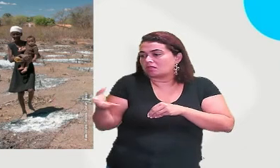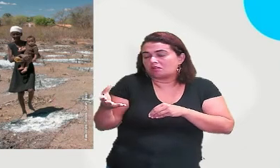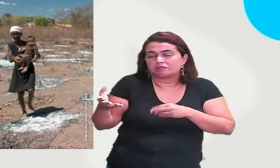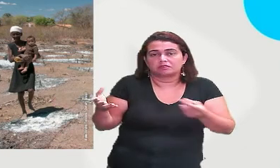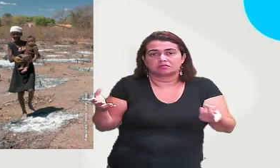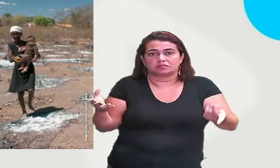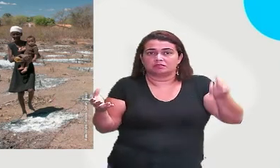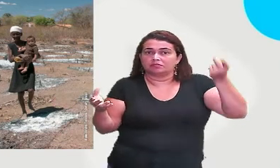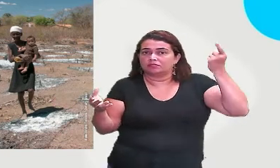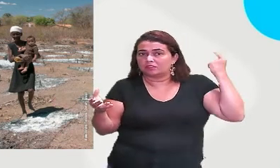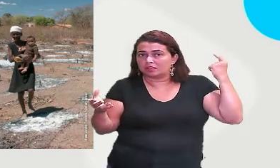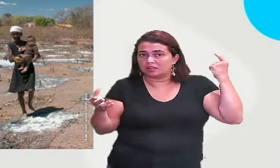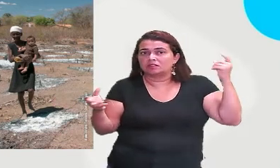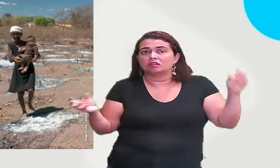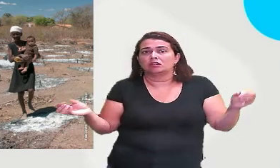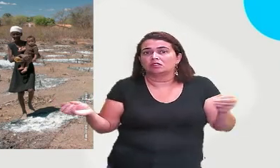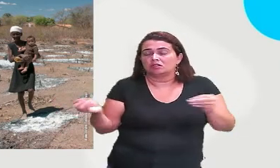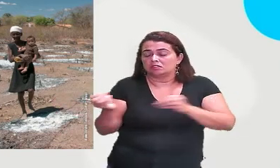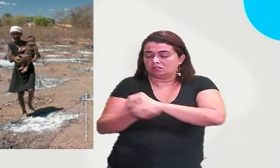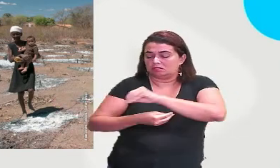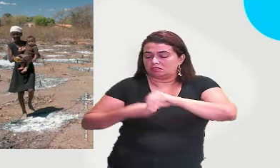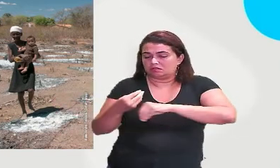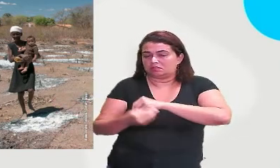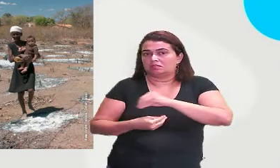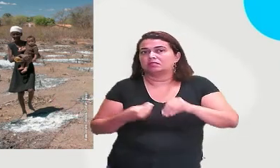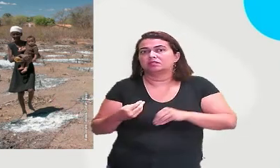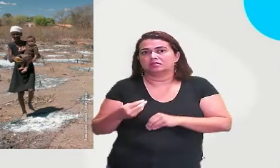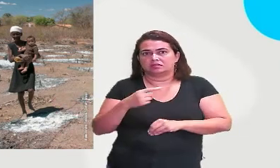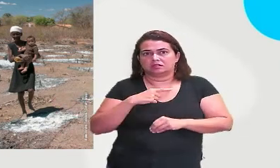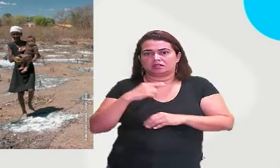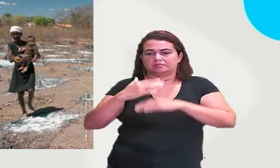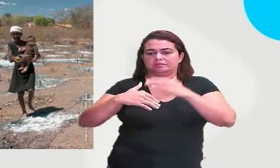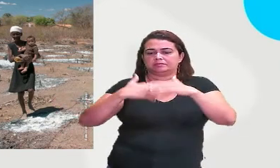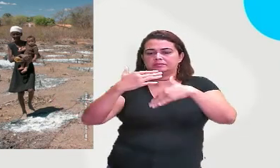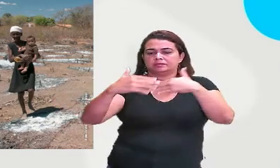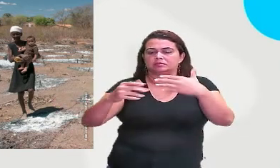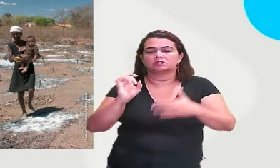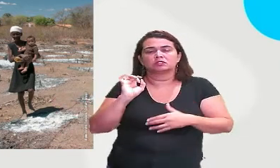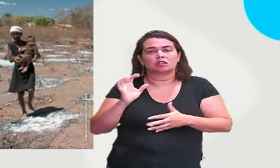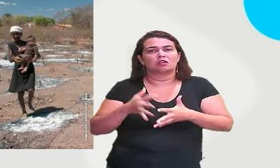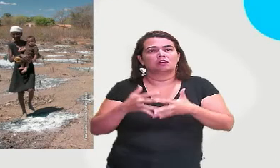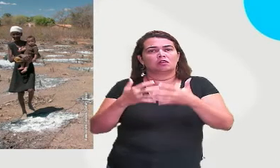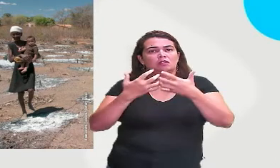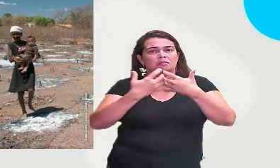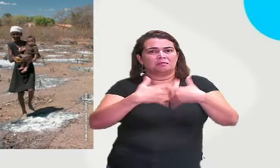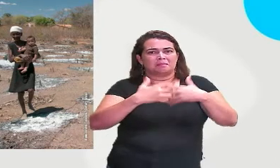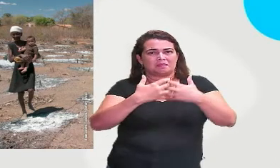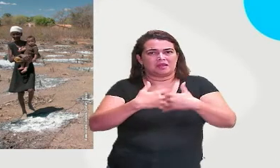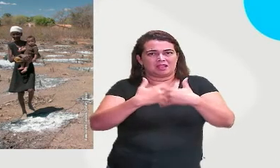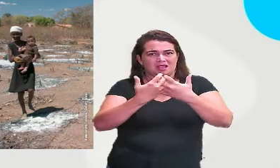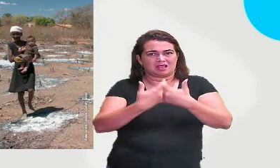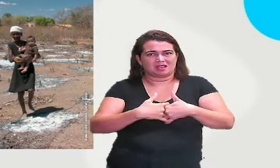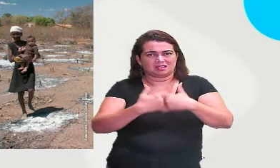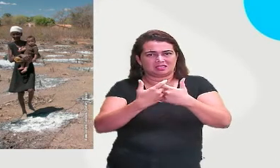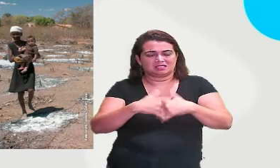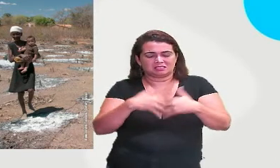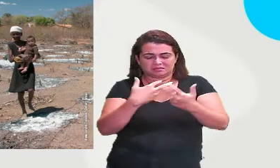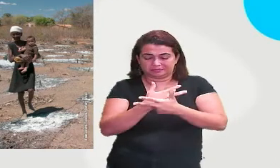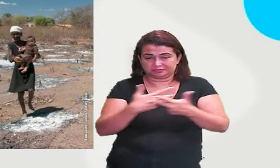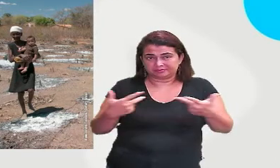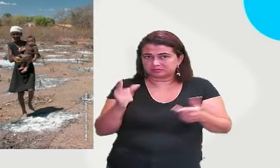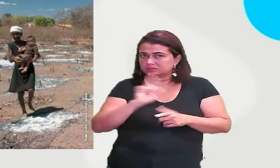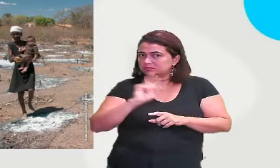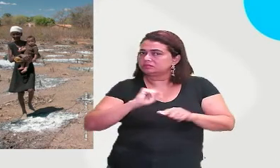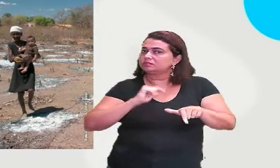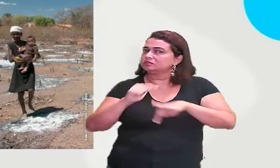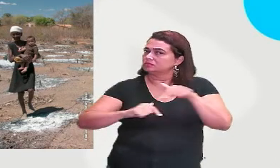se faz no presente, no campo, não só na questão das máquinas, mas para o trabalho também. Mas